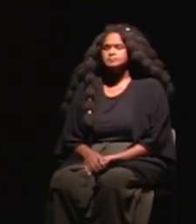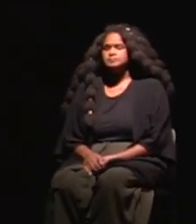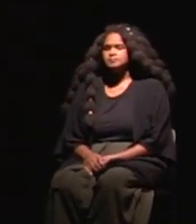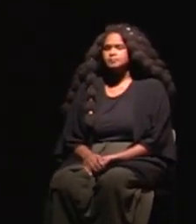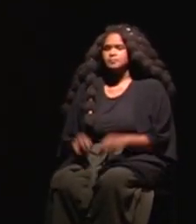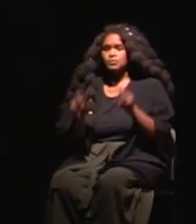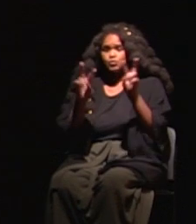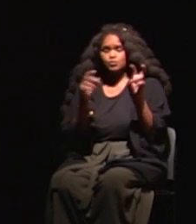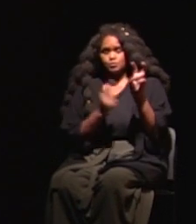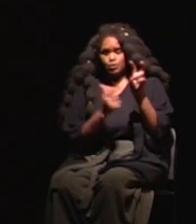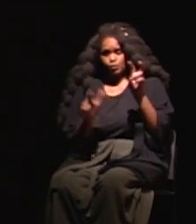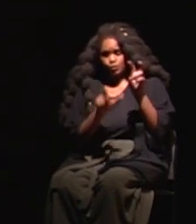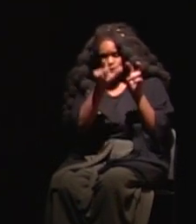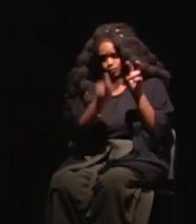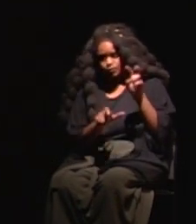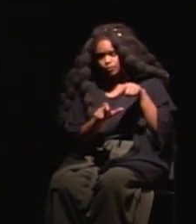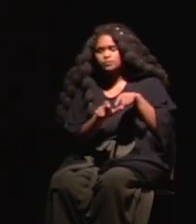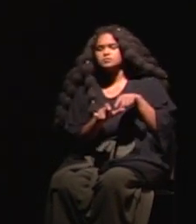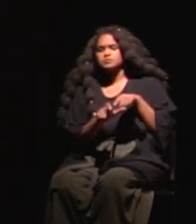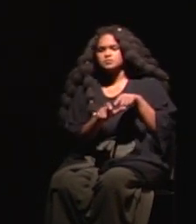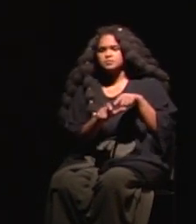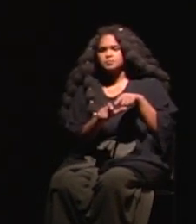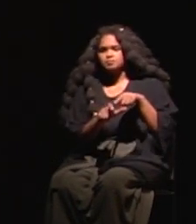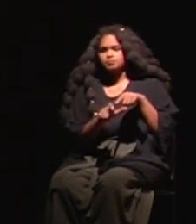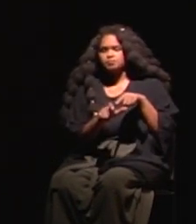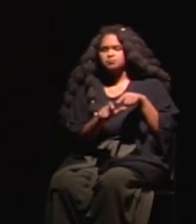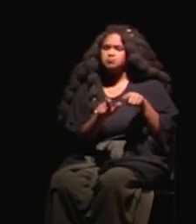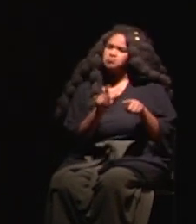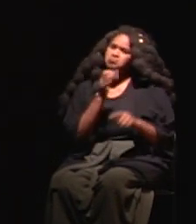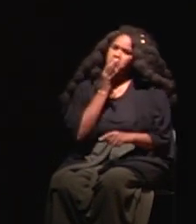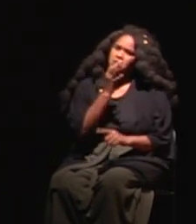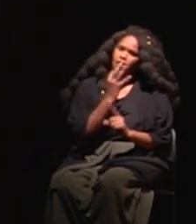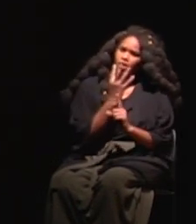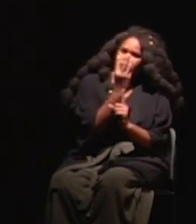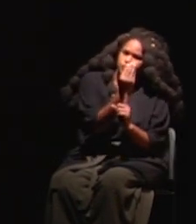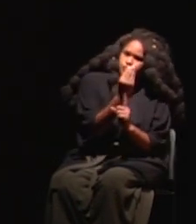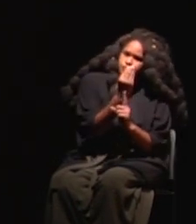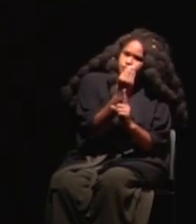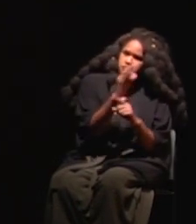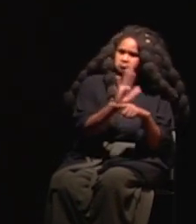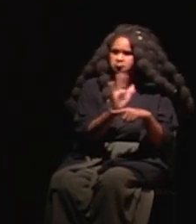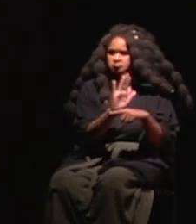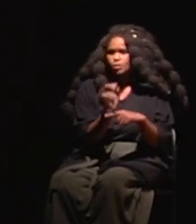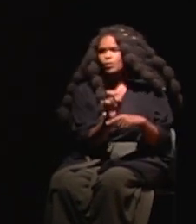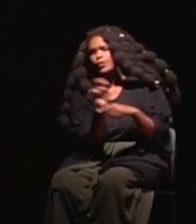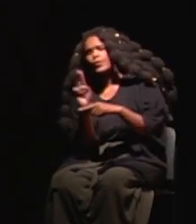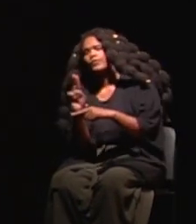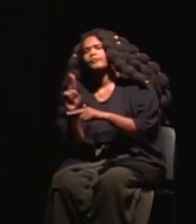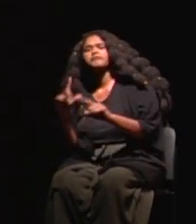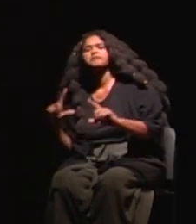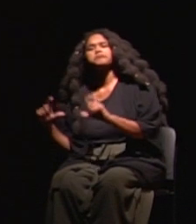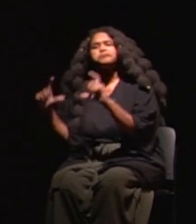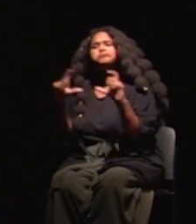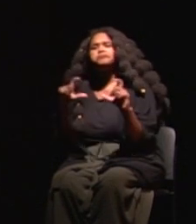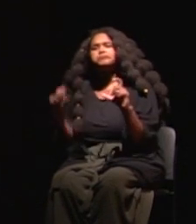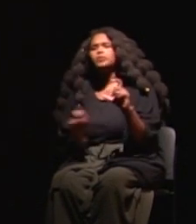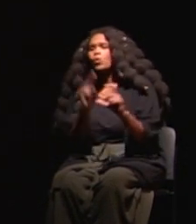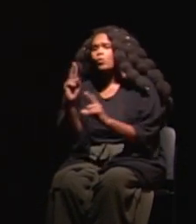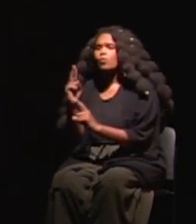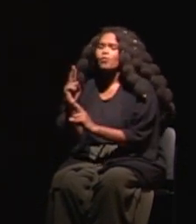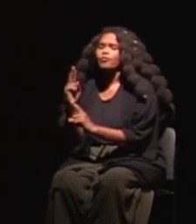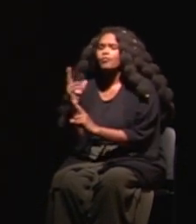do outro, seja do artista em cinema, do artista em fotografia, o artista em